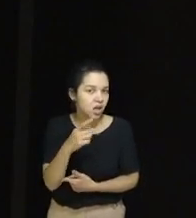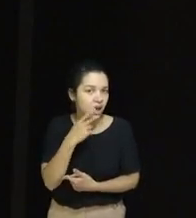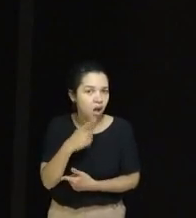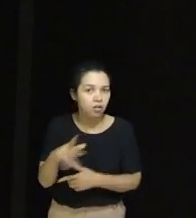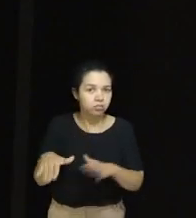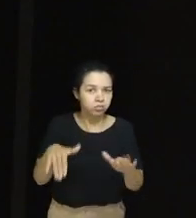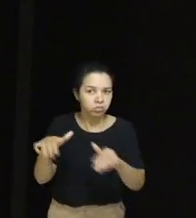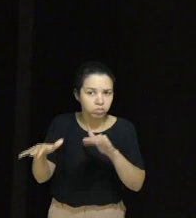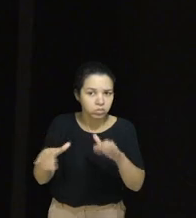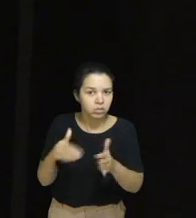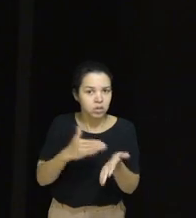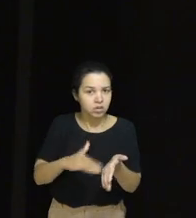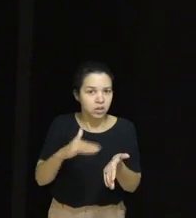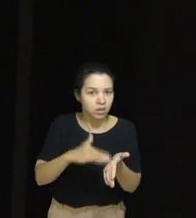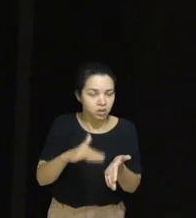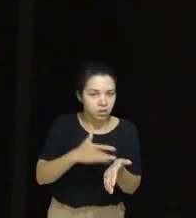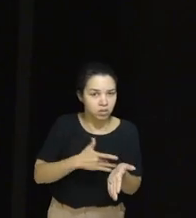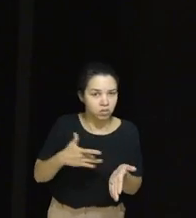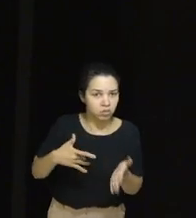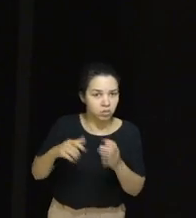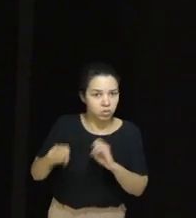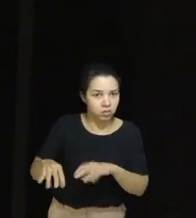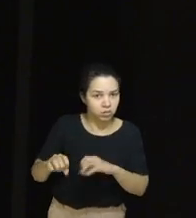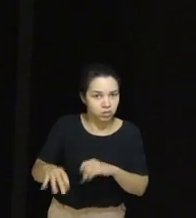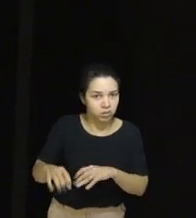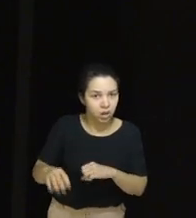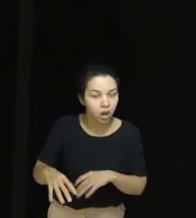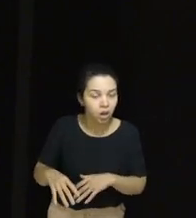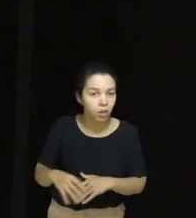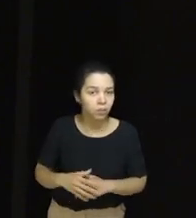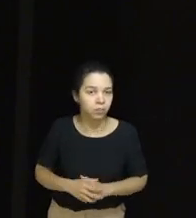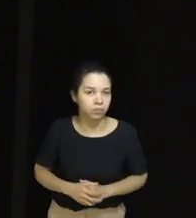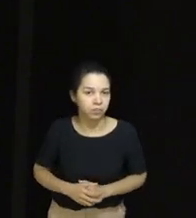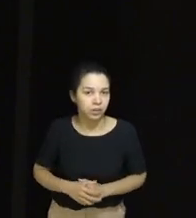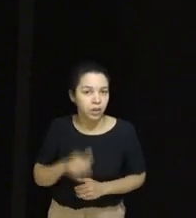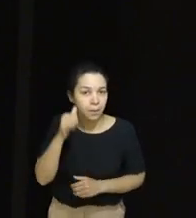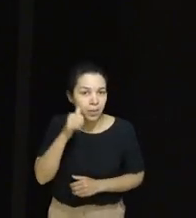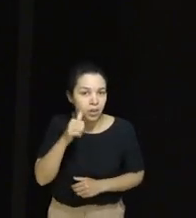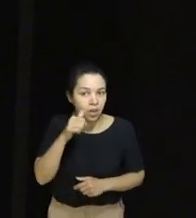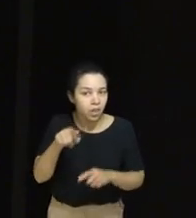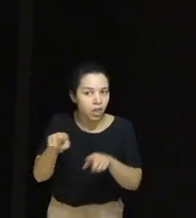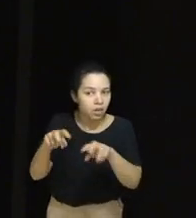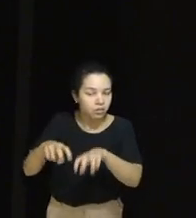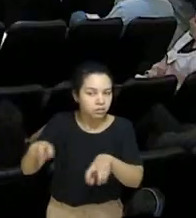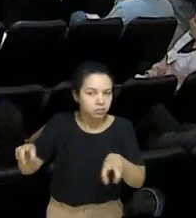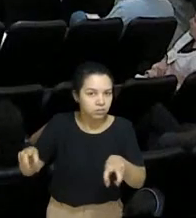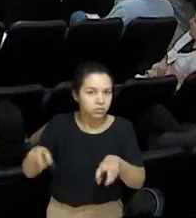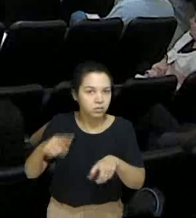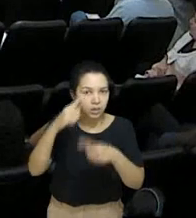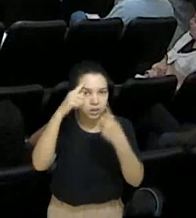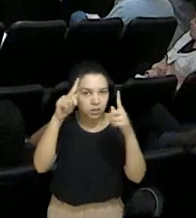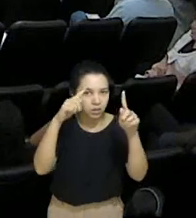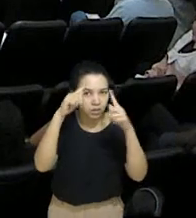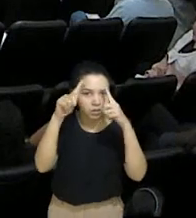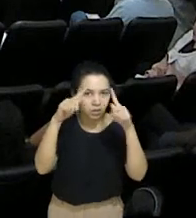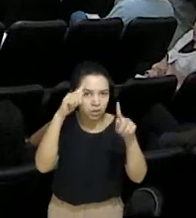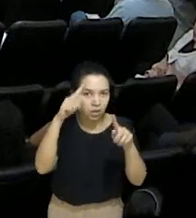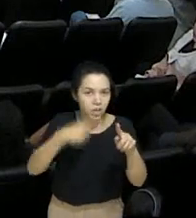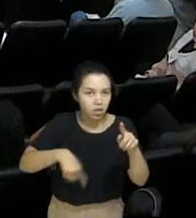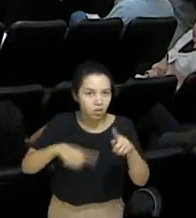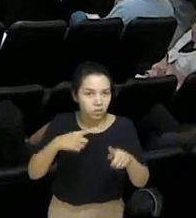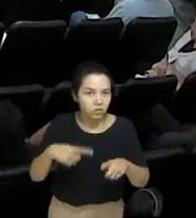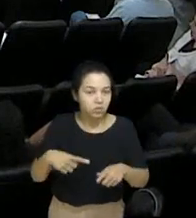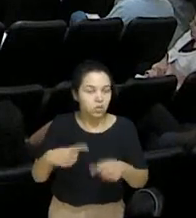com o pessoal da Secretaria de Saúde e Educação. Então, ali as meninas ali, ó, já trazendo ideias maravilhosas para a gente colocar em